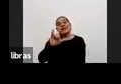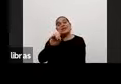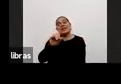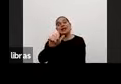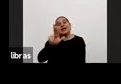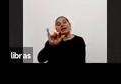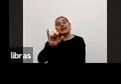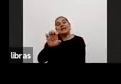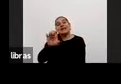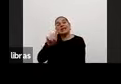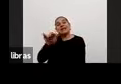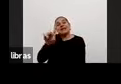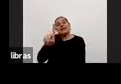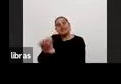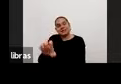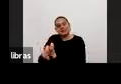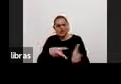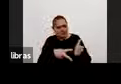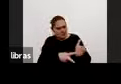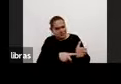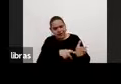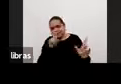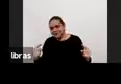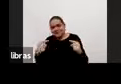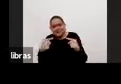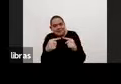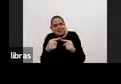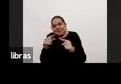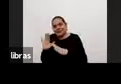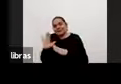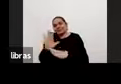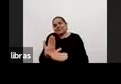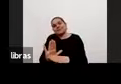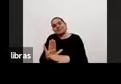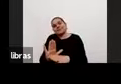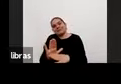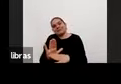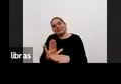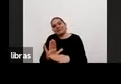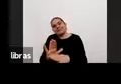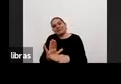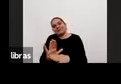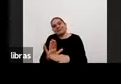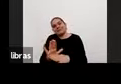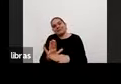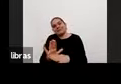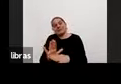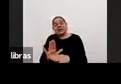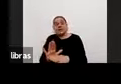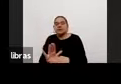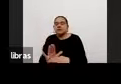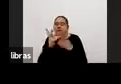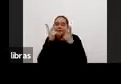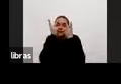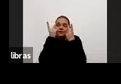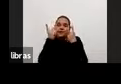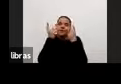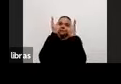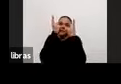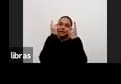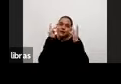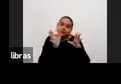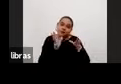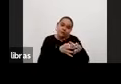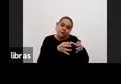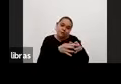definição, é solidariedade. Então, nada mais natural que as entidades sindicais